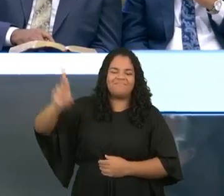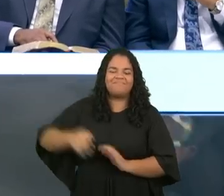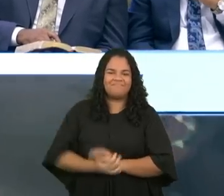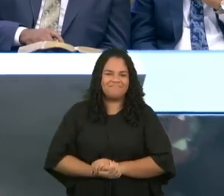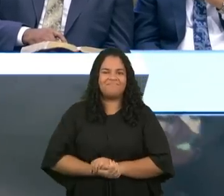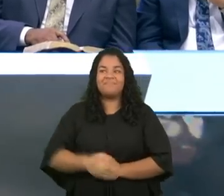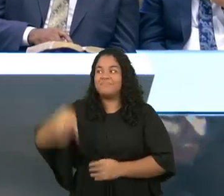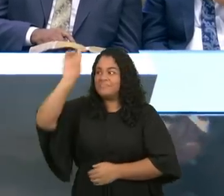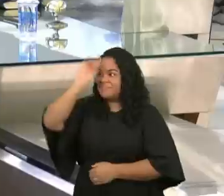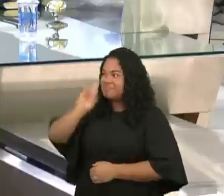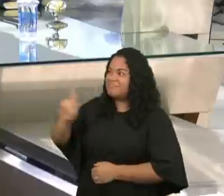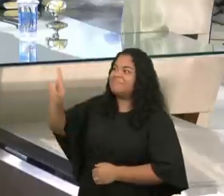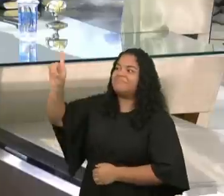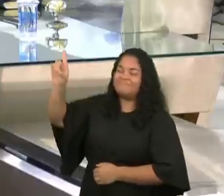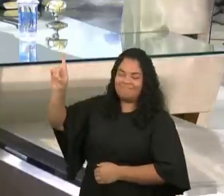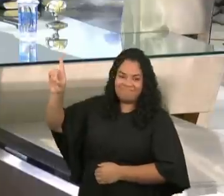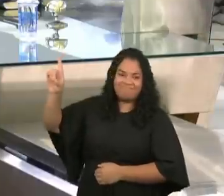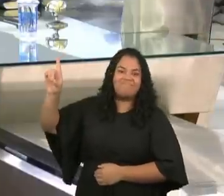Adonai,